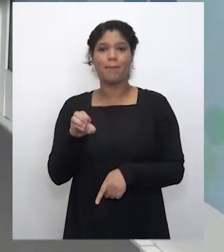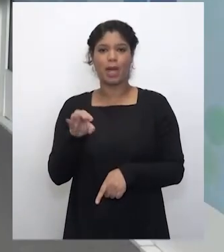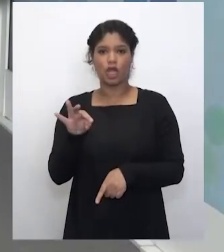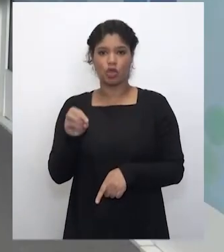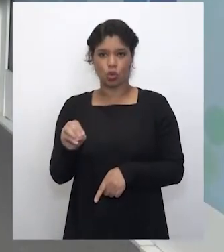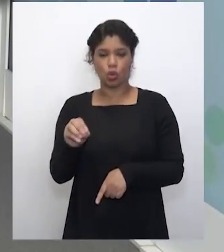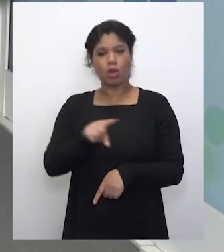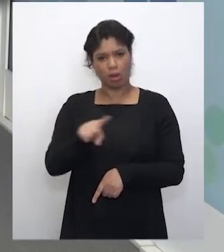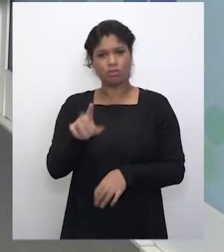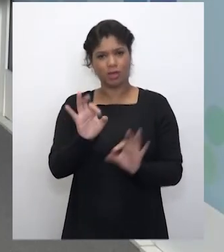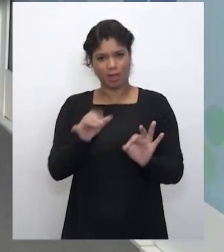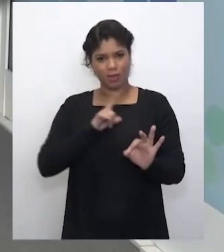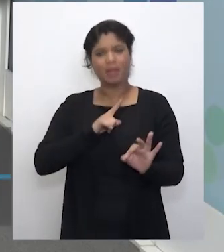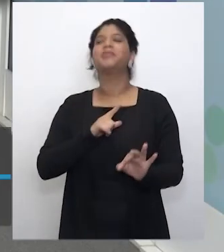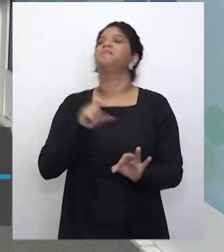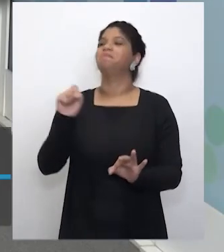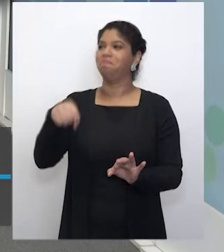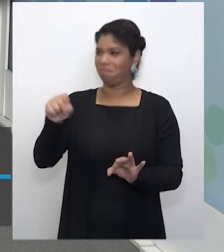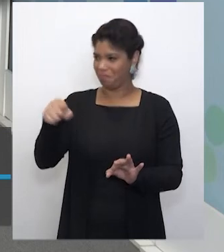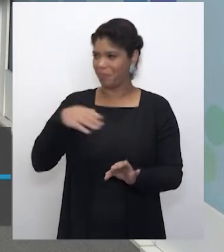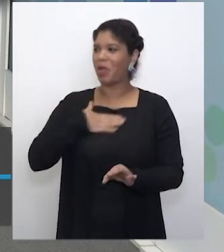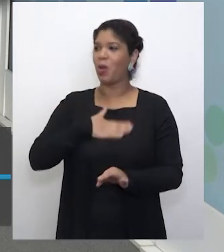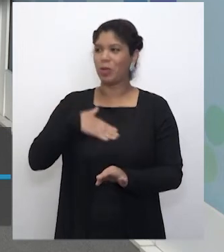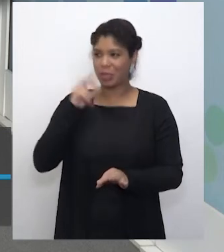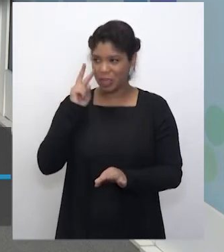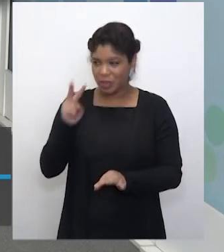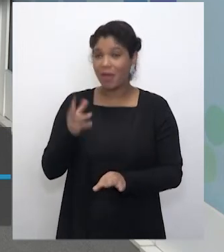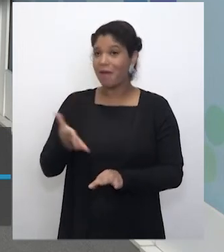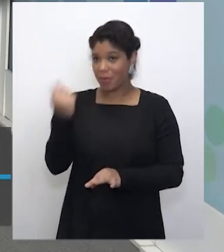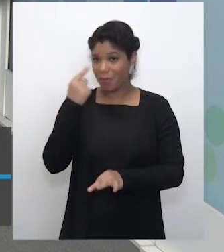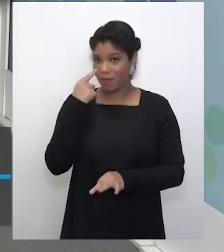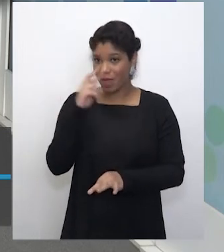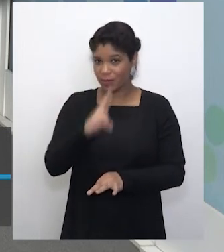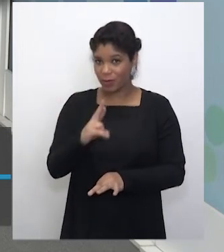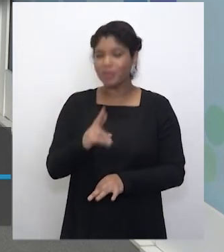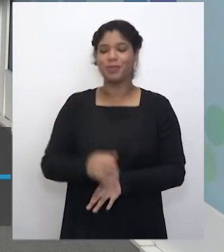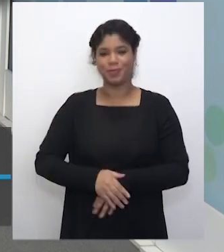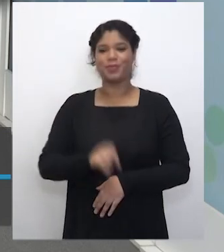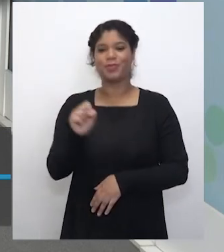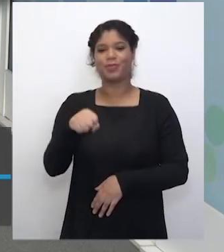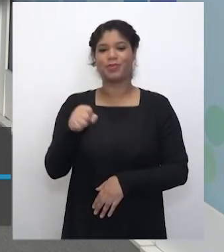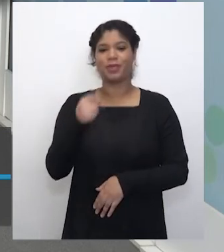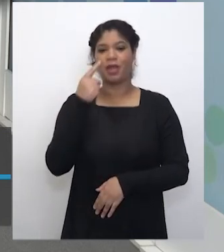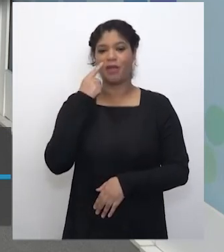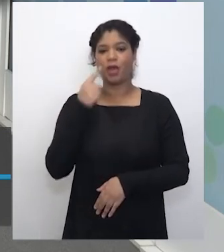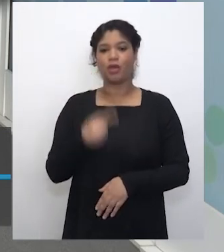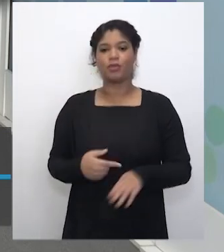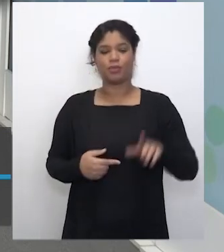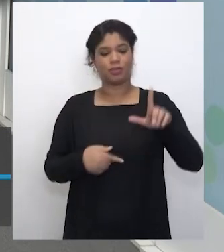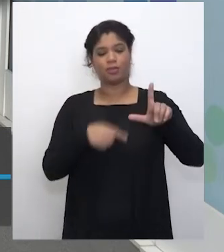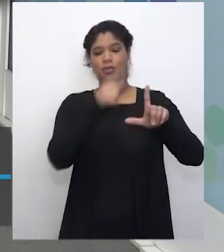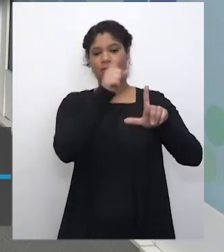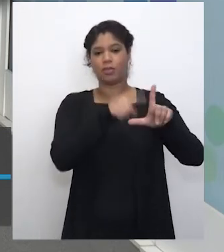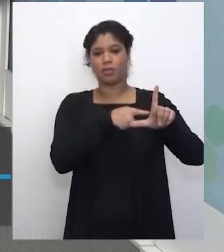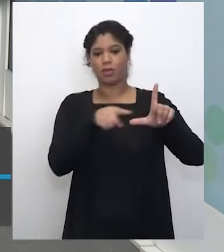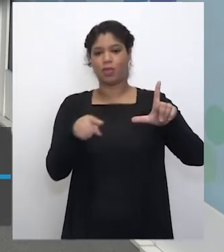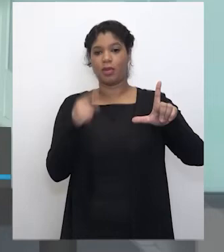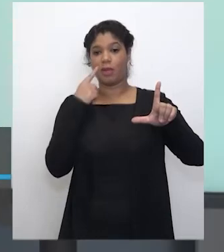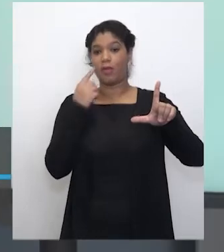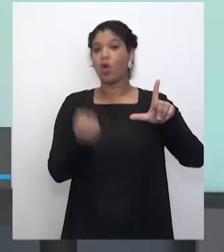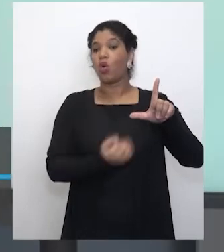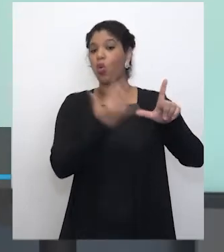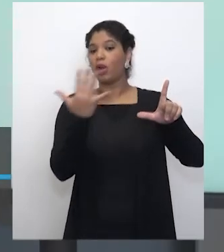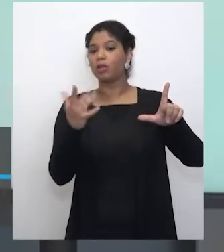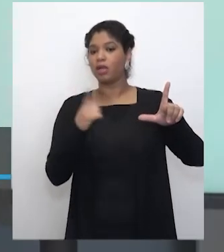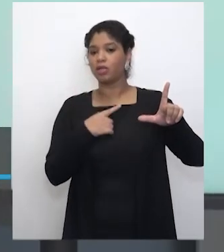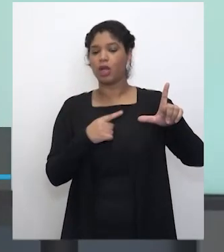Inês? Acertaram. Gostei de ver, pessoal. Então, vamos conferir? Vamos lá. Começando contando as figurinhas.